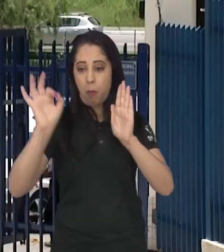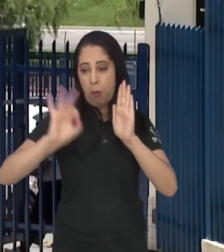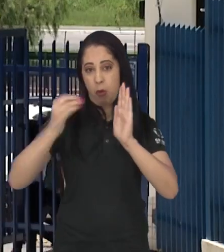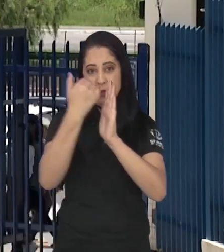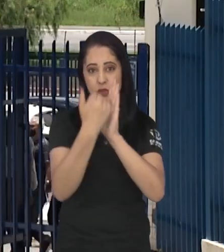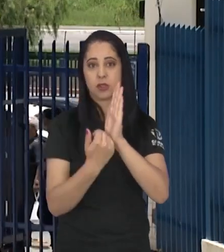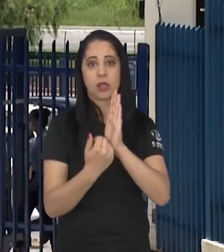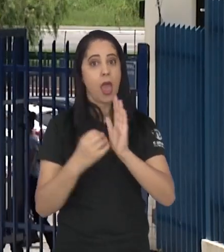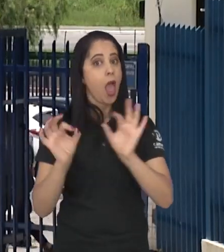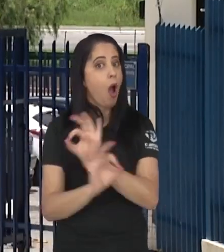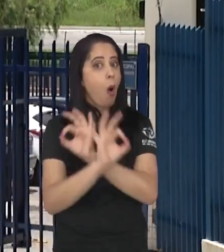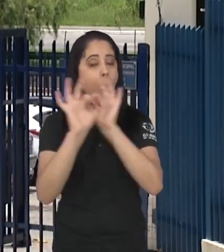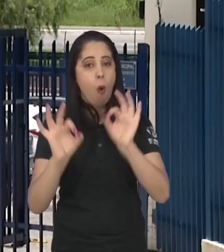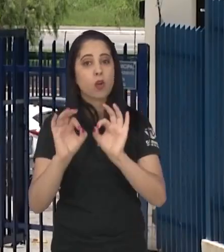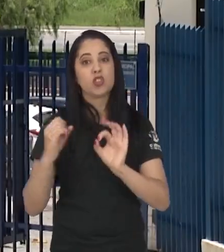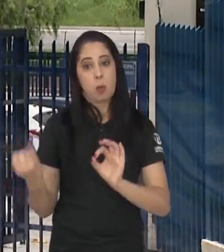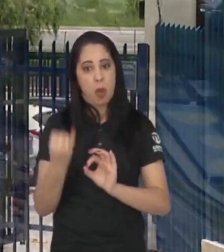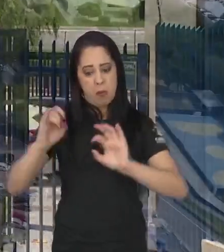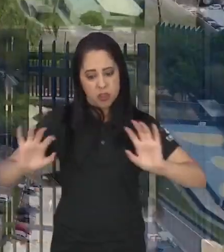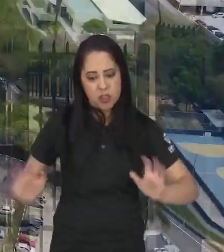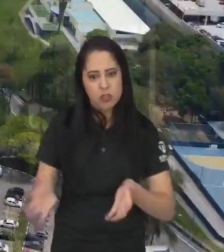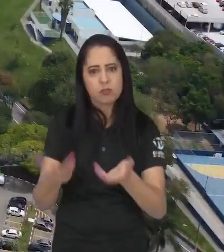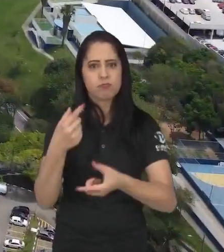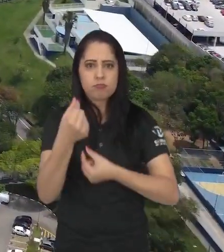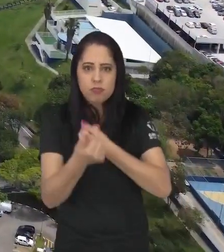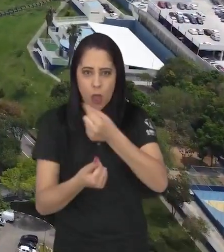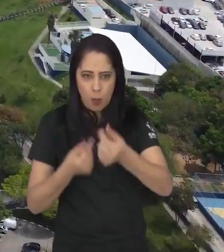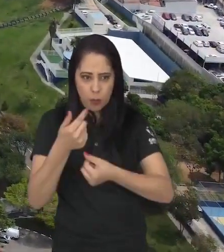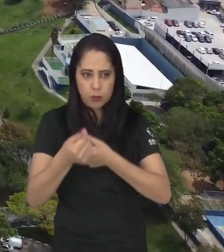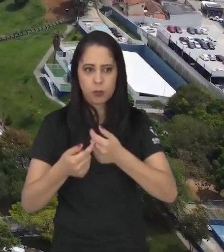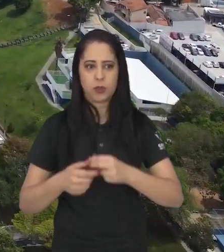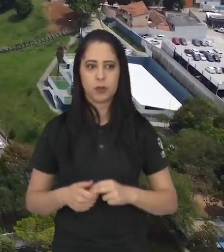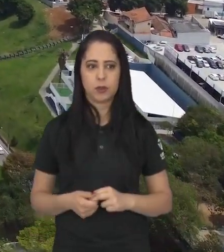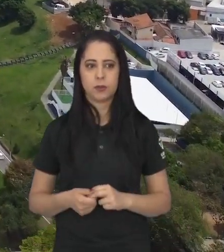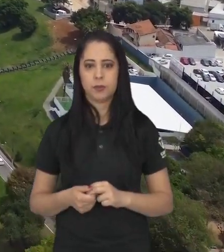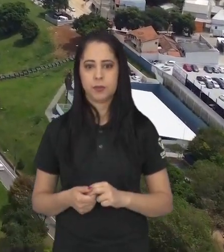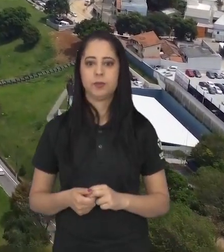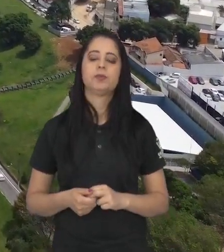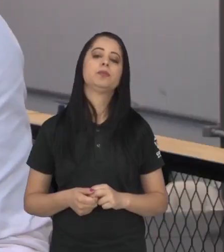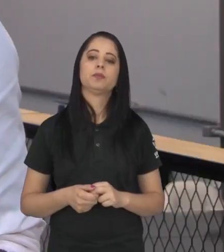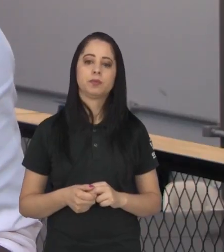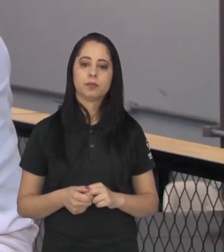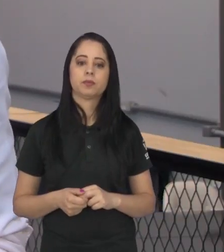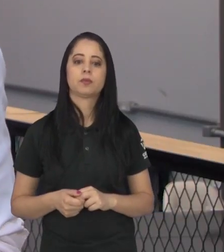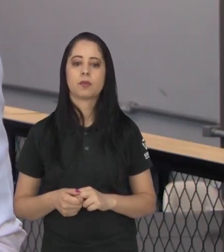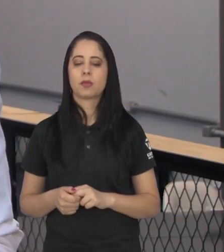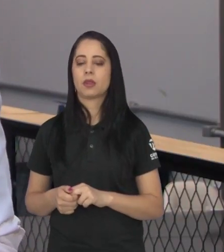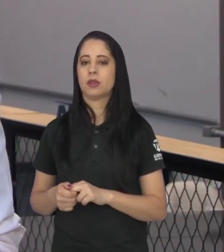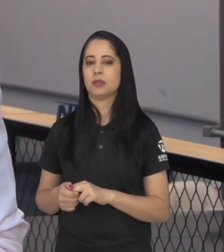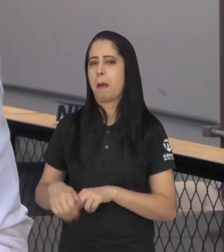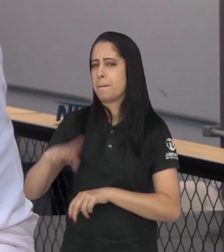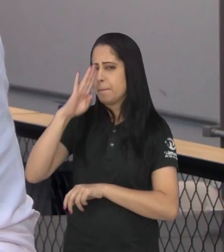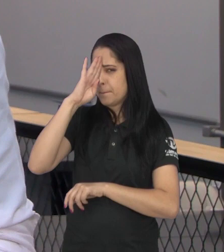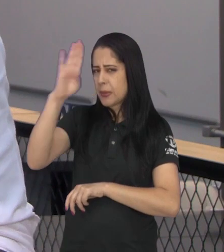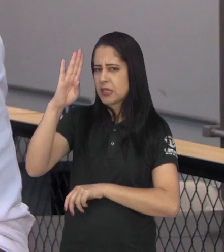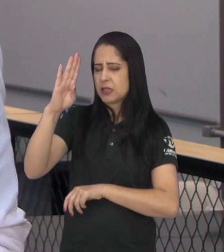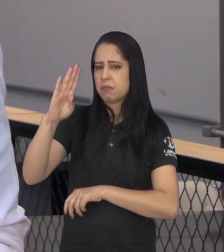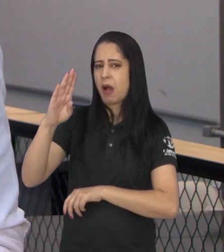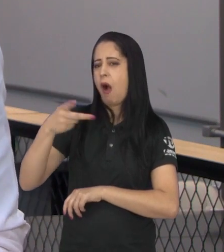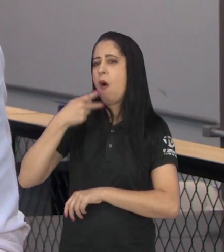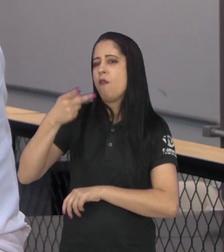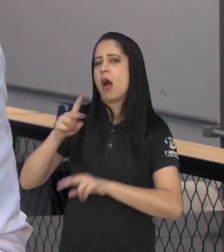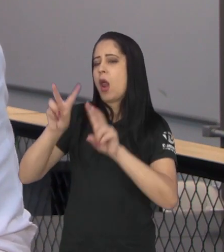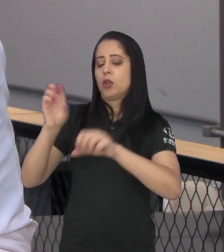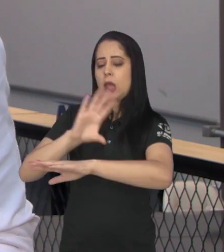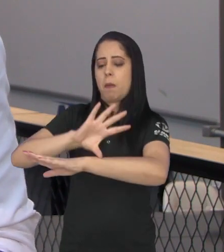fiscal aprovado pela Câmara é fundamental para fomentar a economia do município. Uma das coisas principais, para falar sobre o